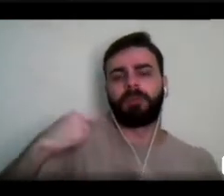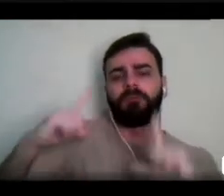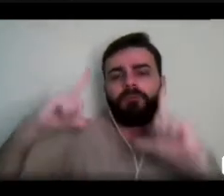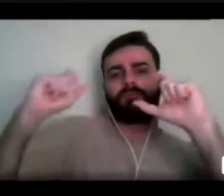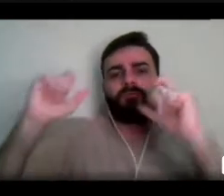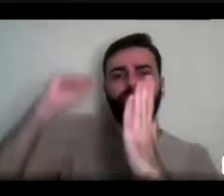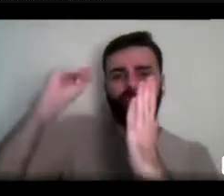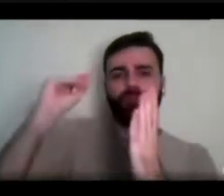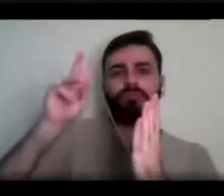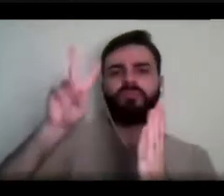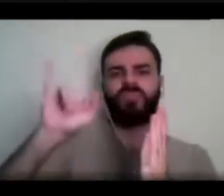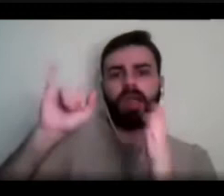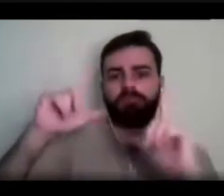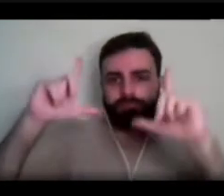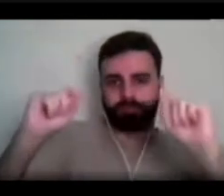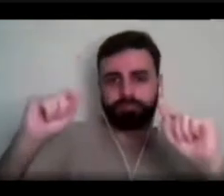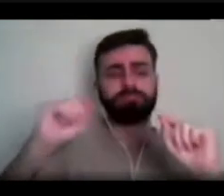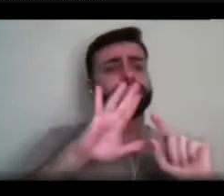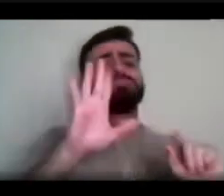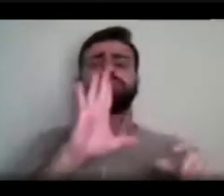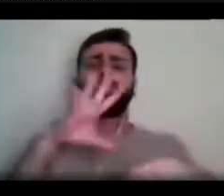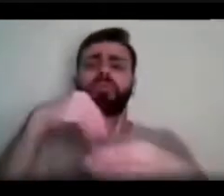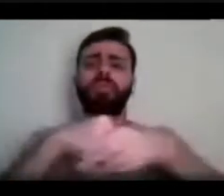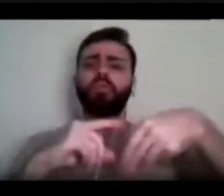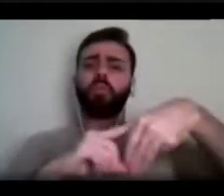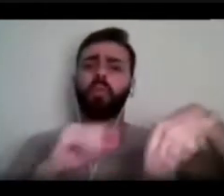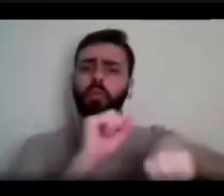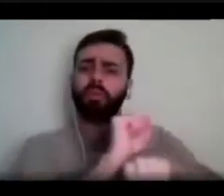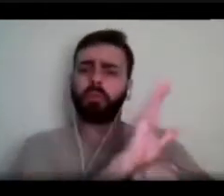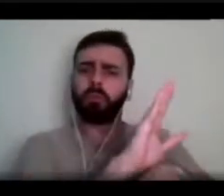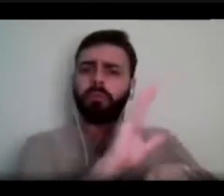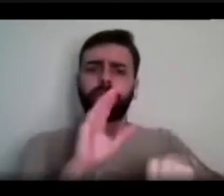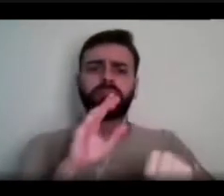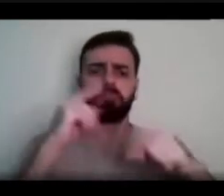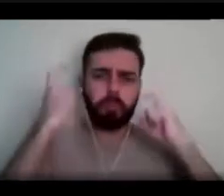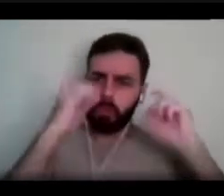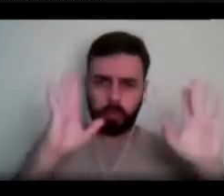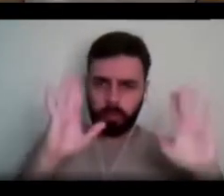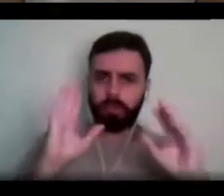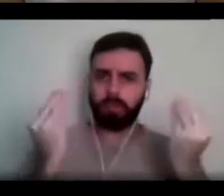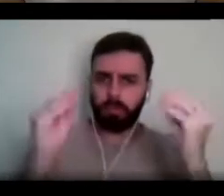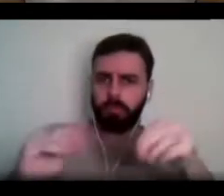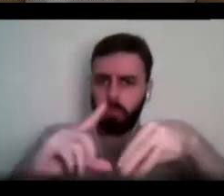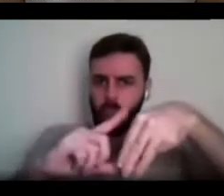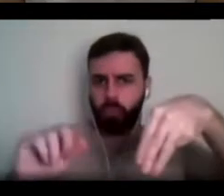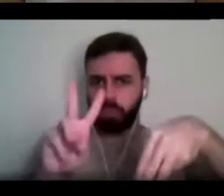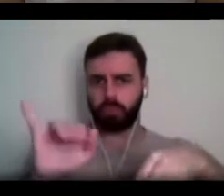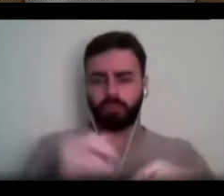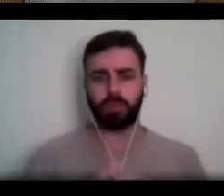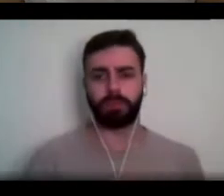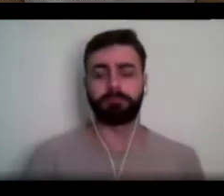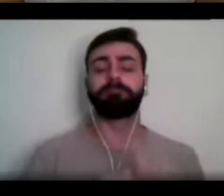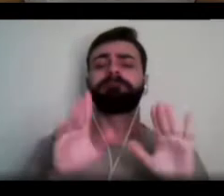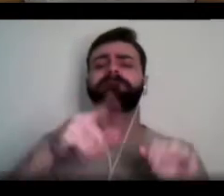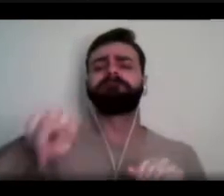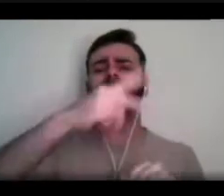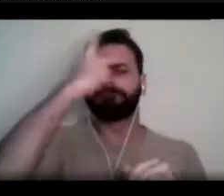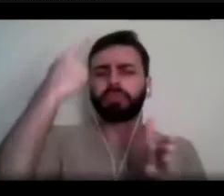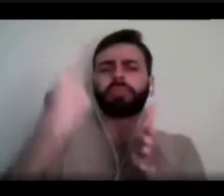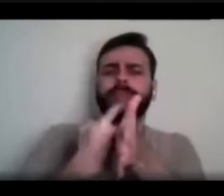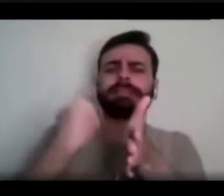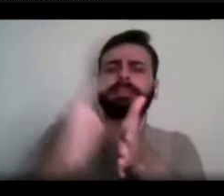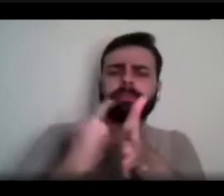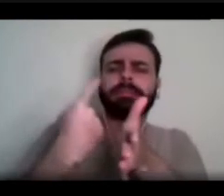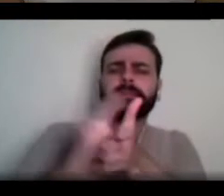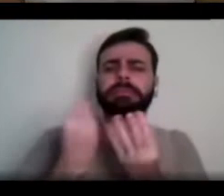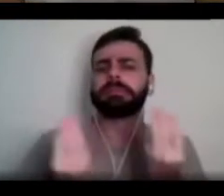Professora, você pode subir rapidinho só para eu tirar um print, por favor? Eu vou botar isso no Moodle. Ah, então